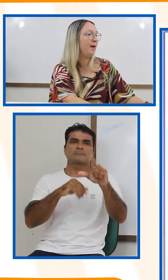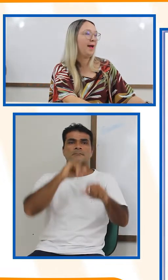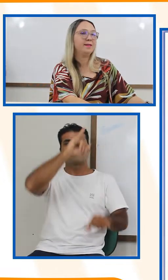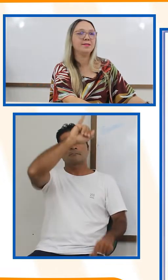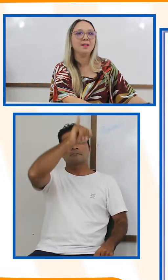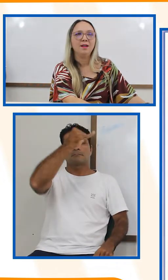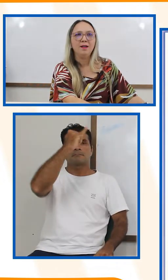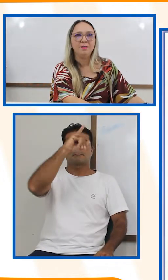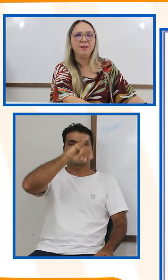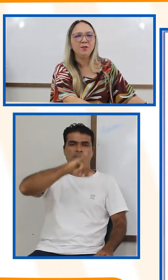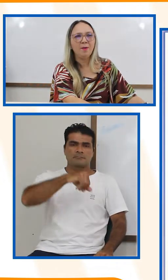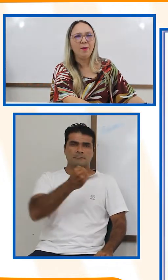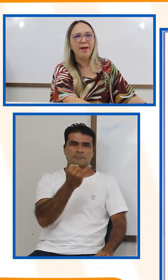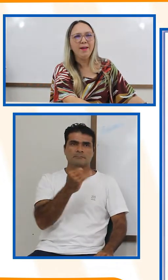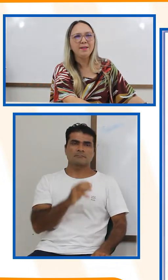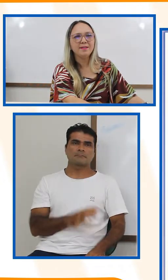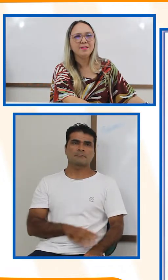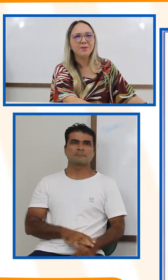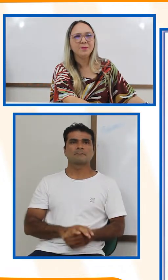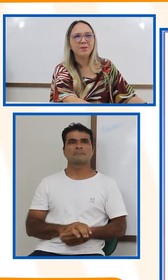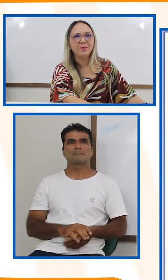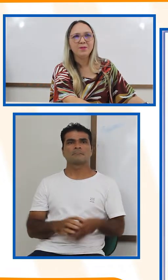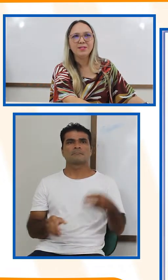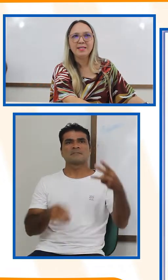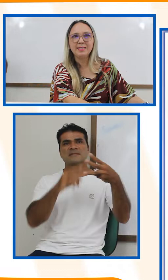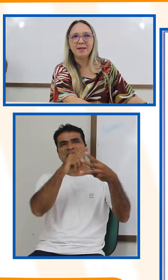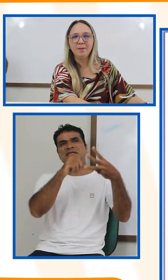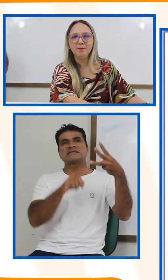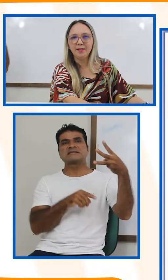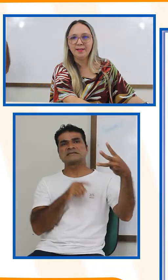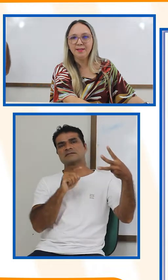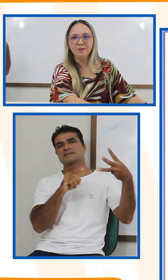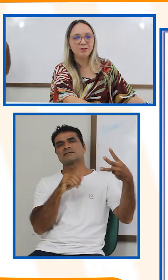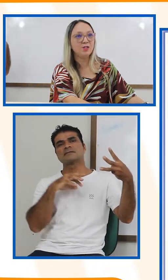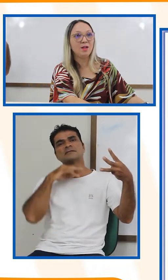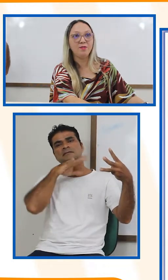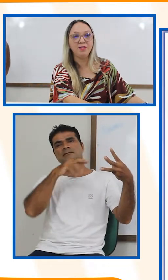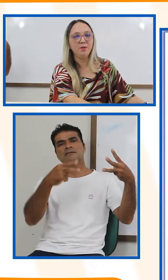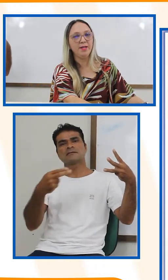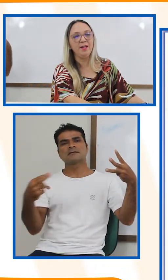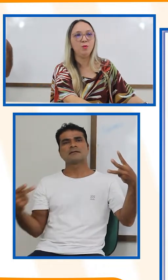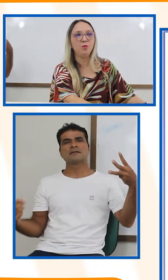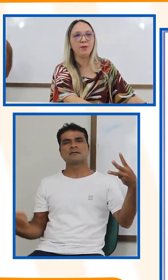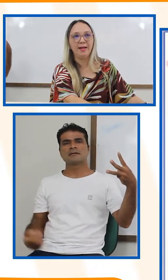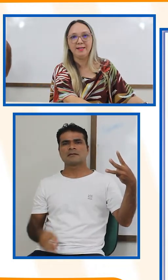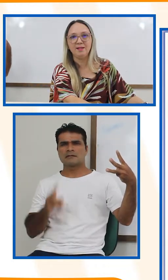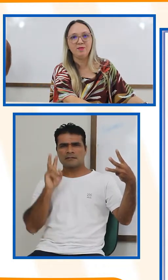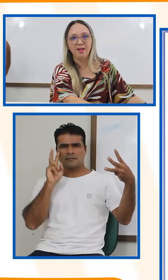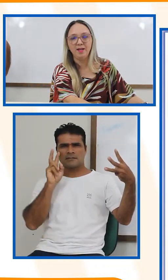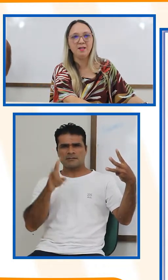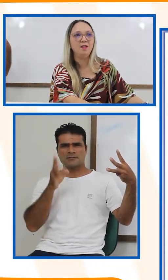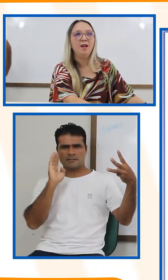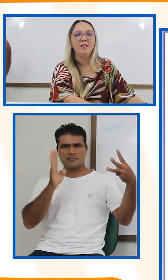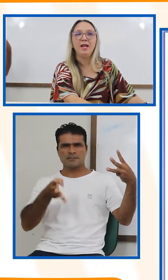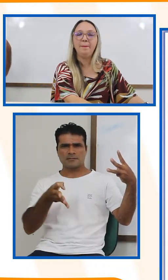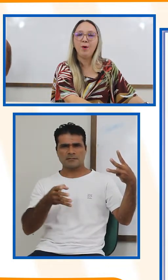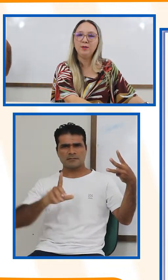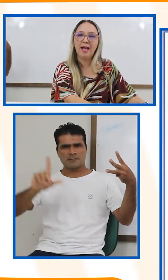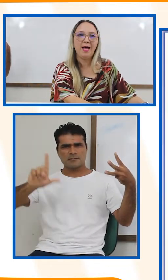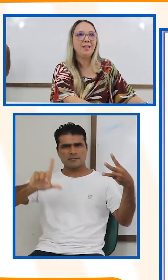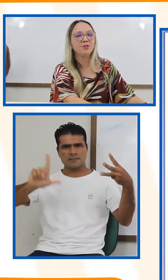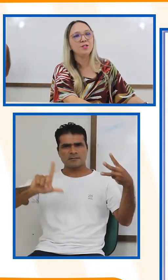esses animais. Que animal é esse? Vocês lembram dele? Vocês já viram ele em algum lugar, na TV,